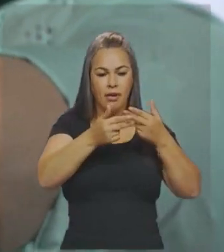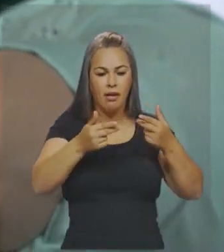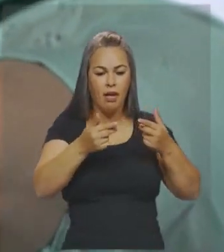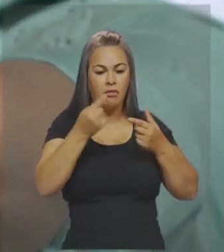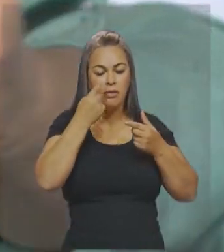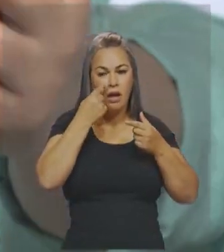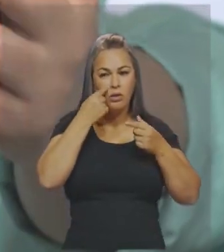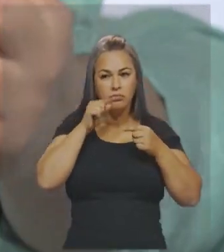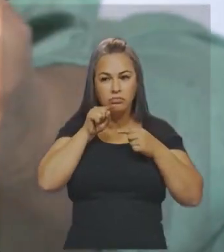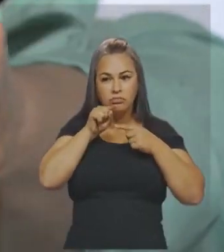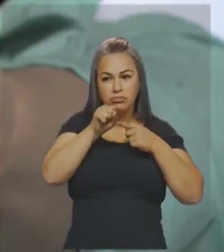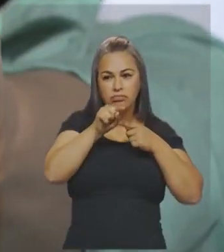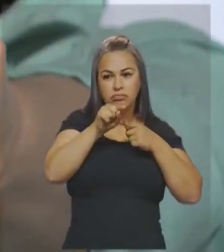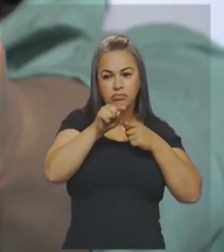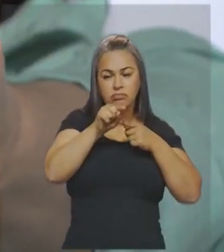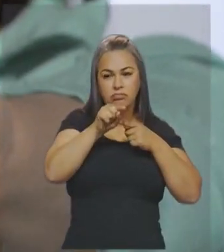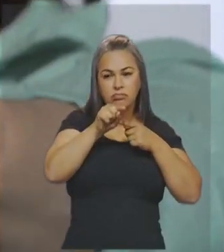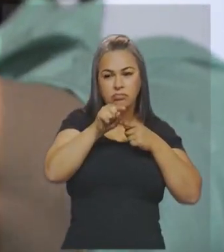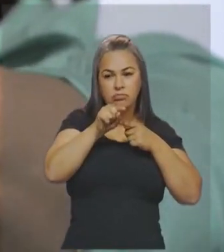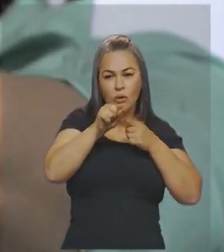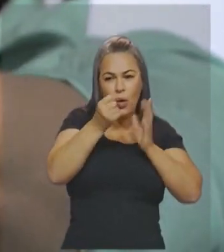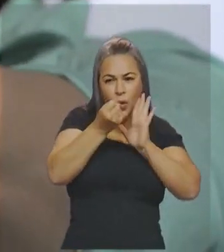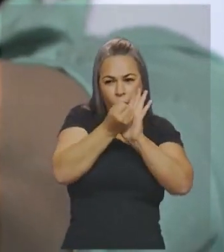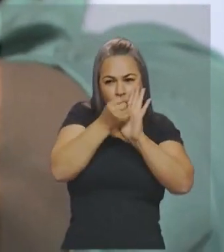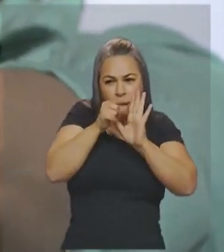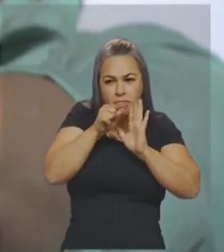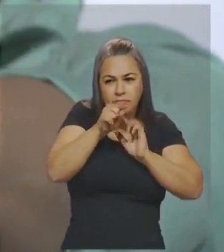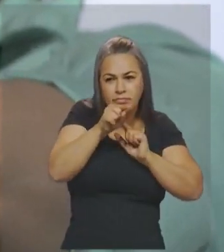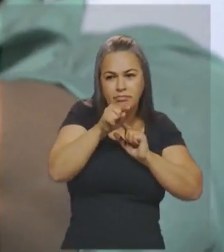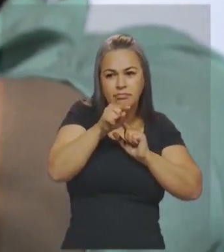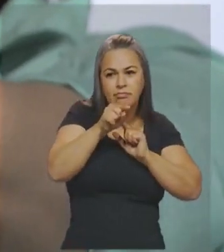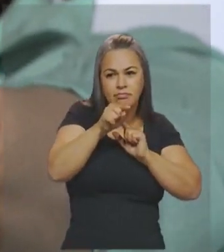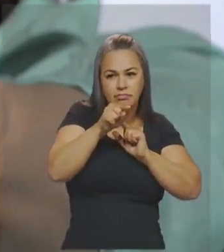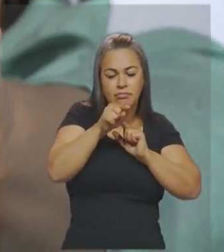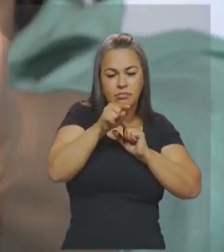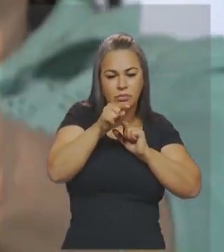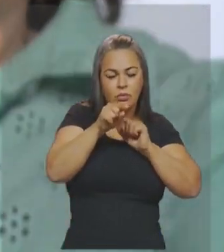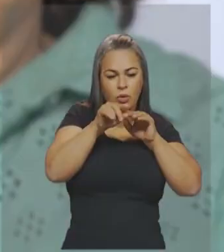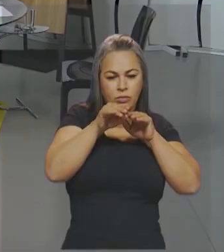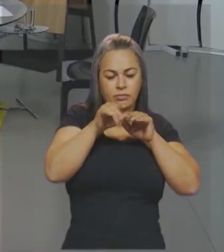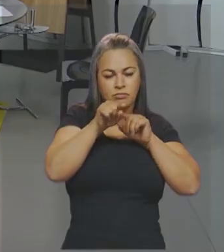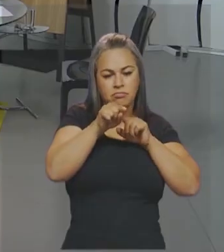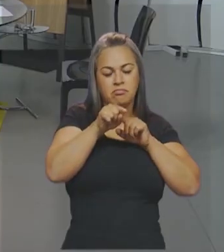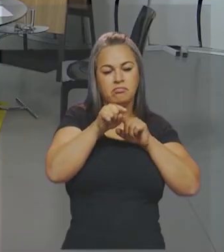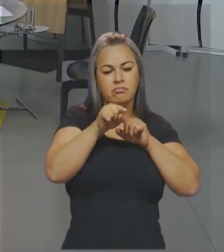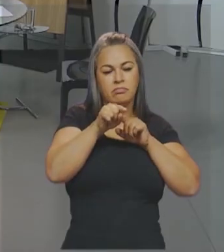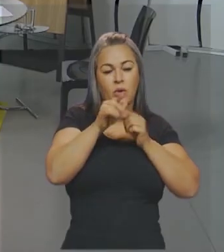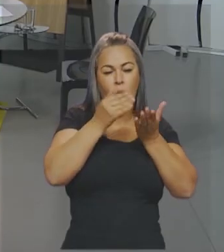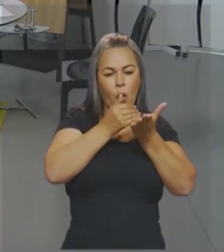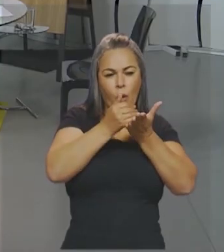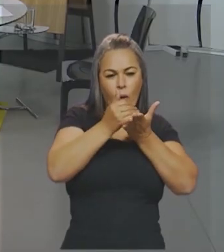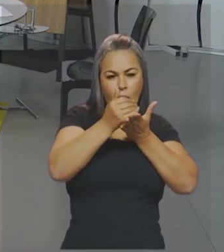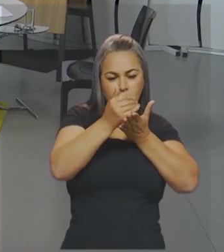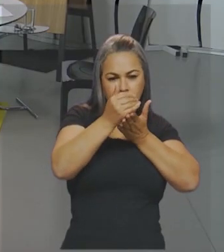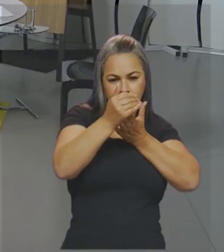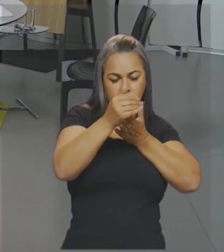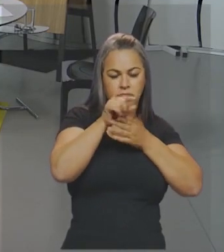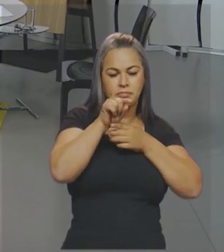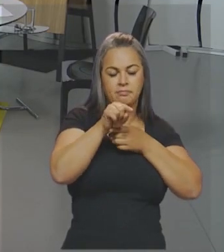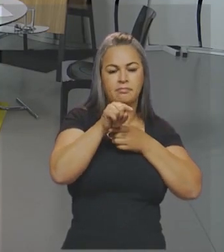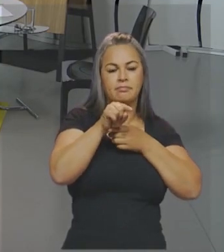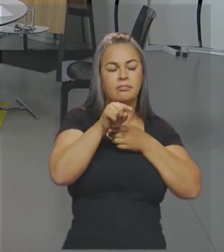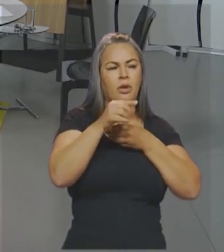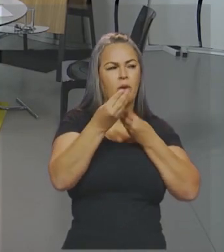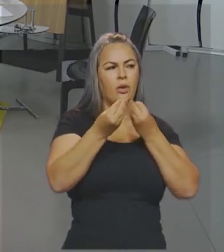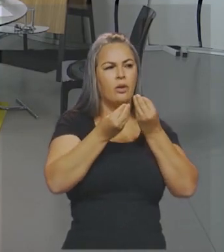transferidor vai ter uma marquinha mostrando aonde que é o centro da base do transferidor. Então, para construir um ângulo,